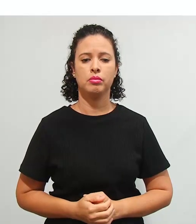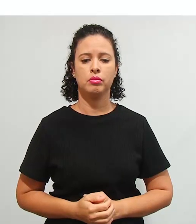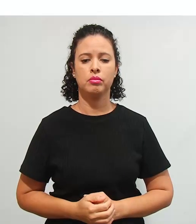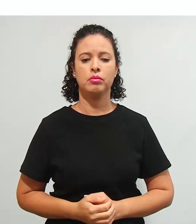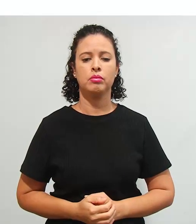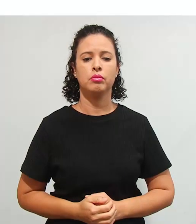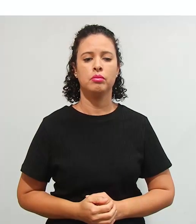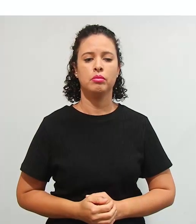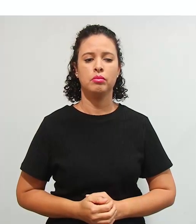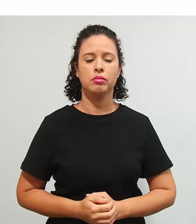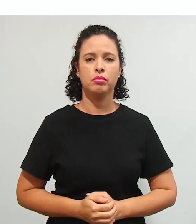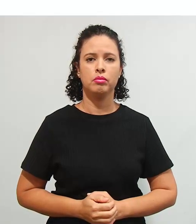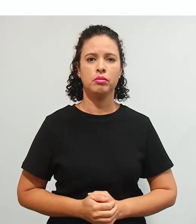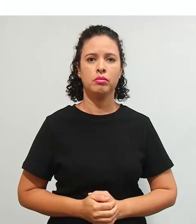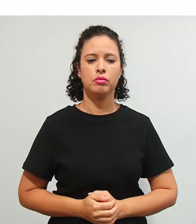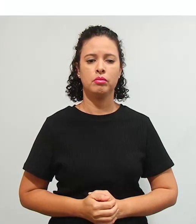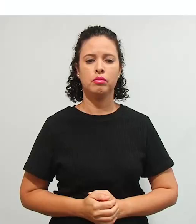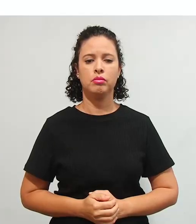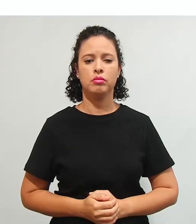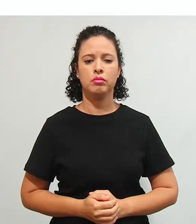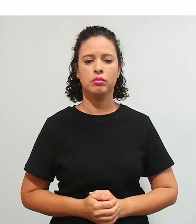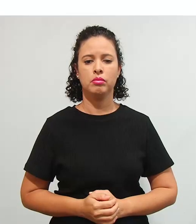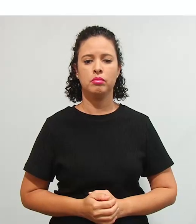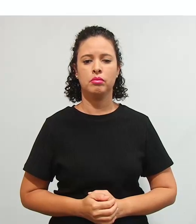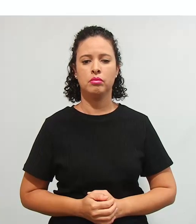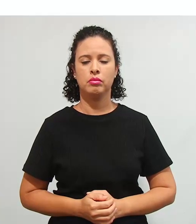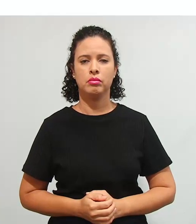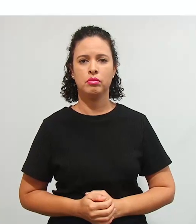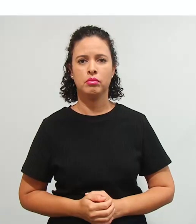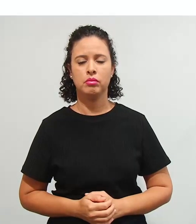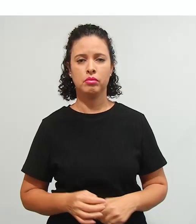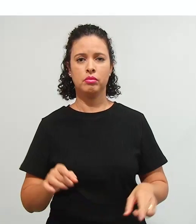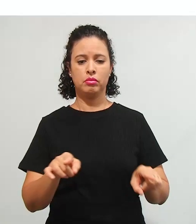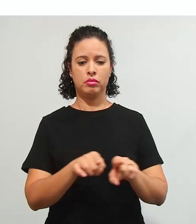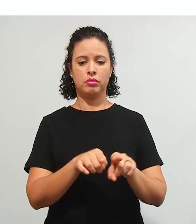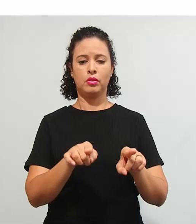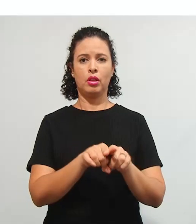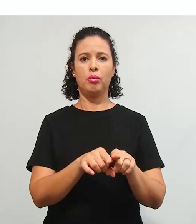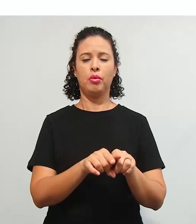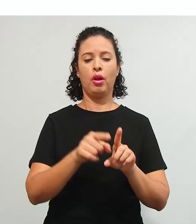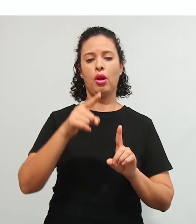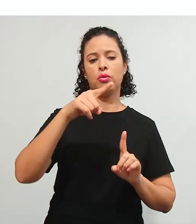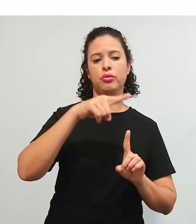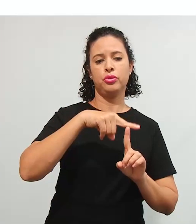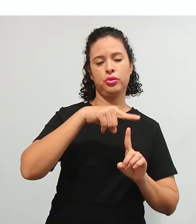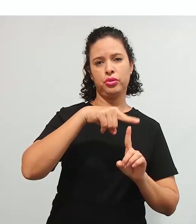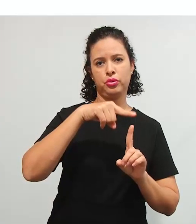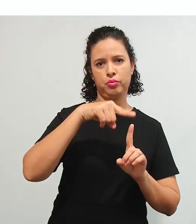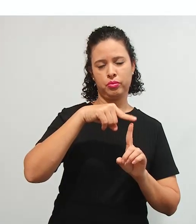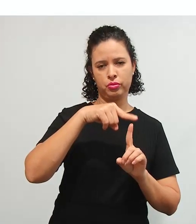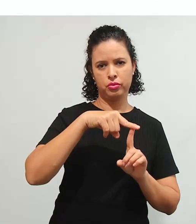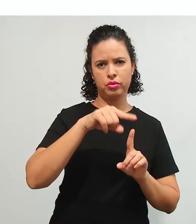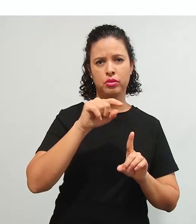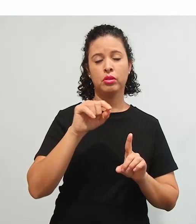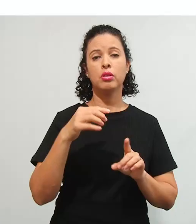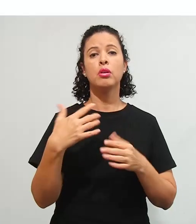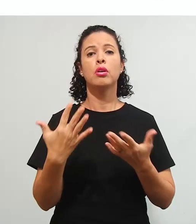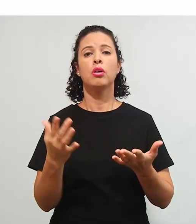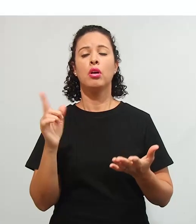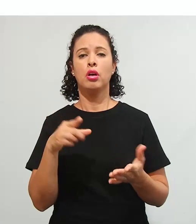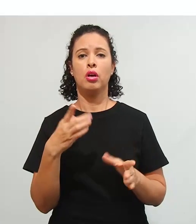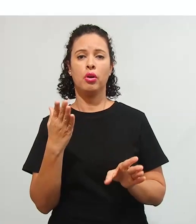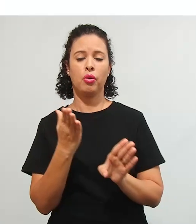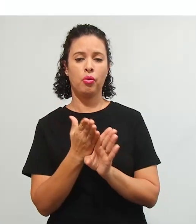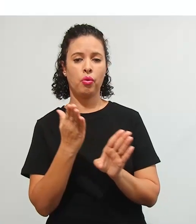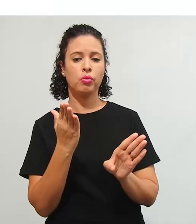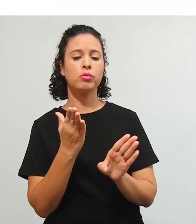próximo, que é qual? Que é o tipo. Esse tipo identifica